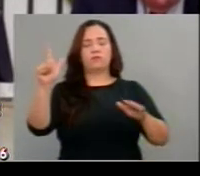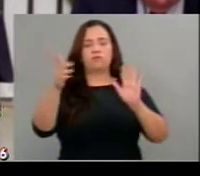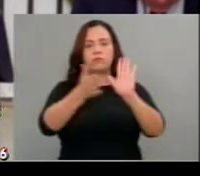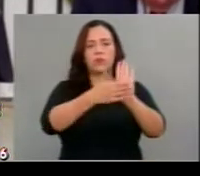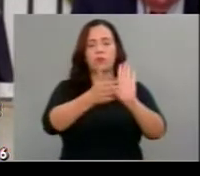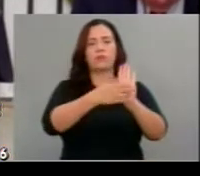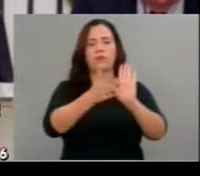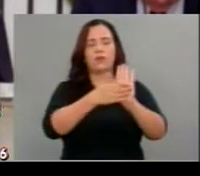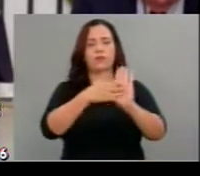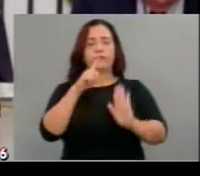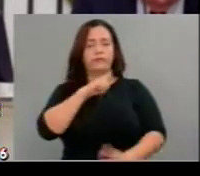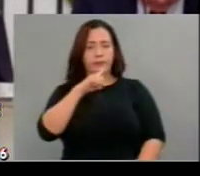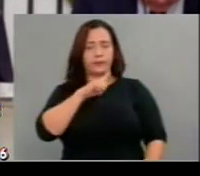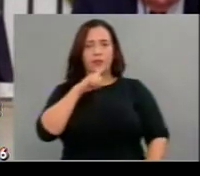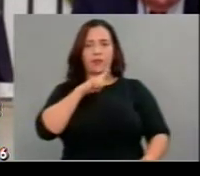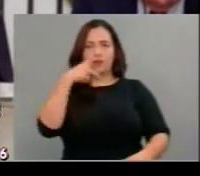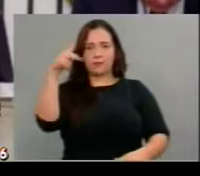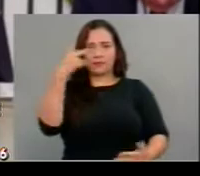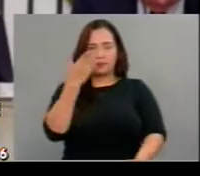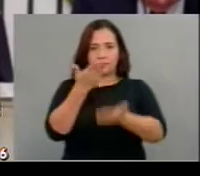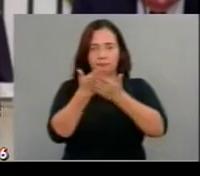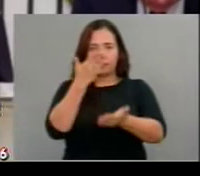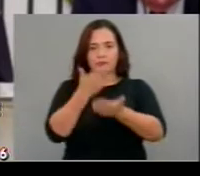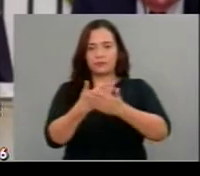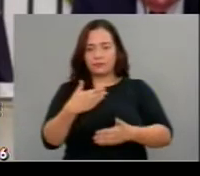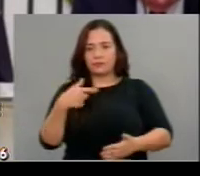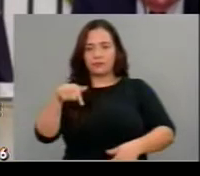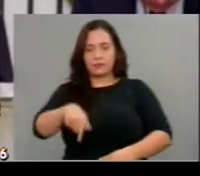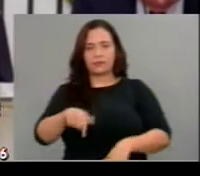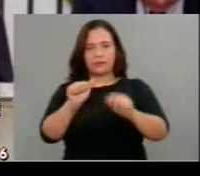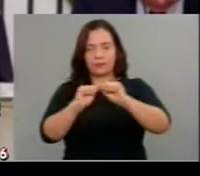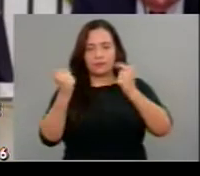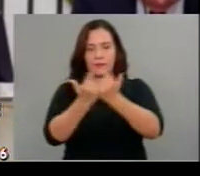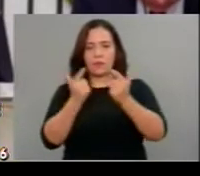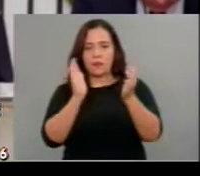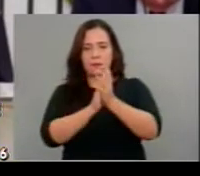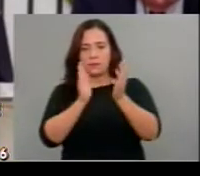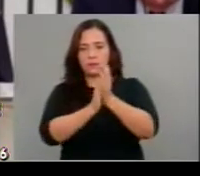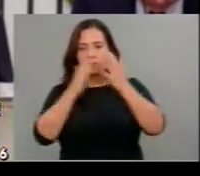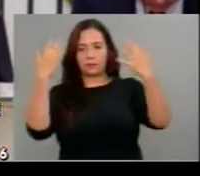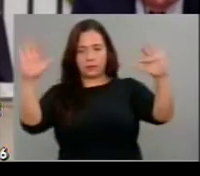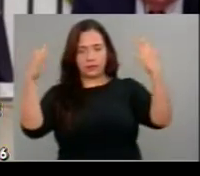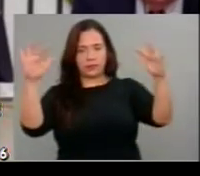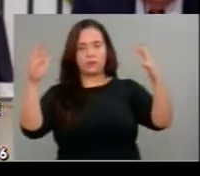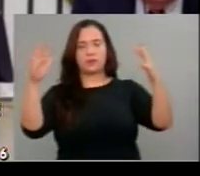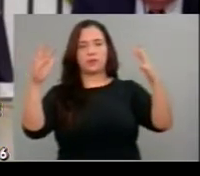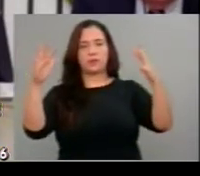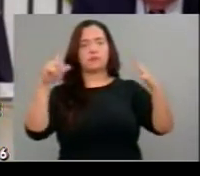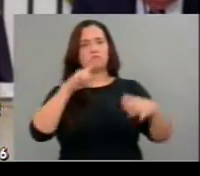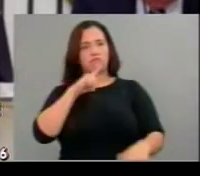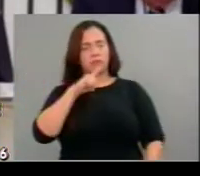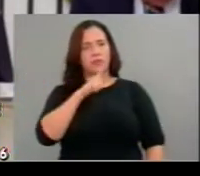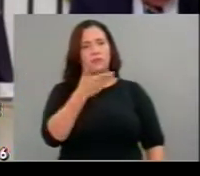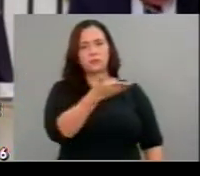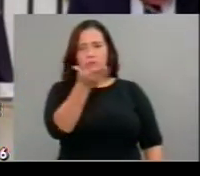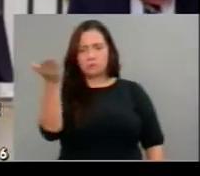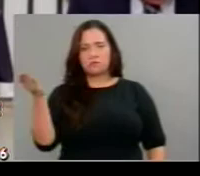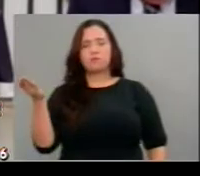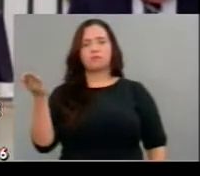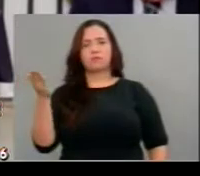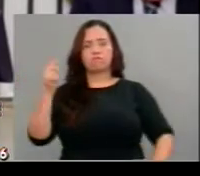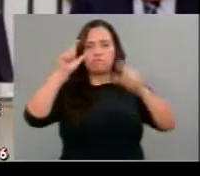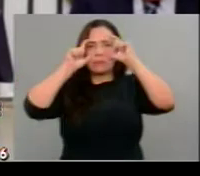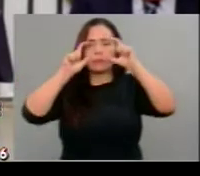como das debêntures que Vossa Excelência traz a essa tribuna. Parabéns a Vossa Excelência, parabéns a essa casa que tem Vossa Excelência atento a